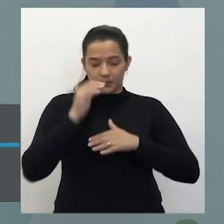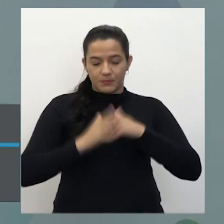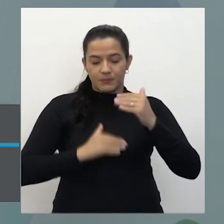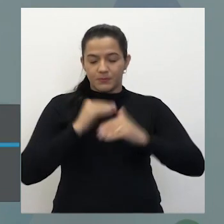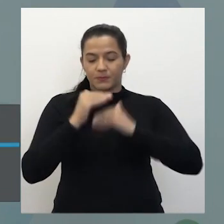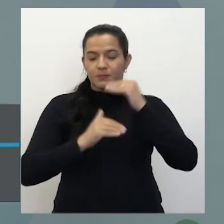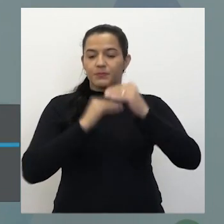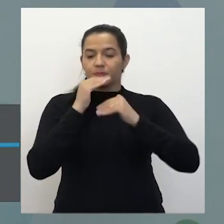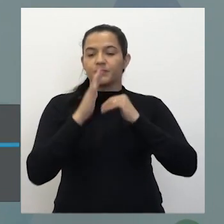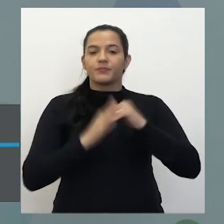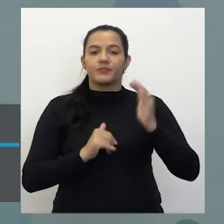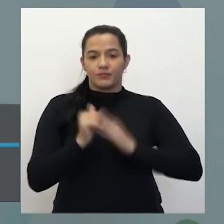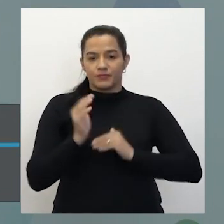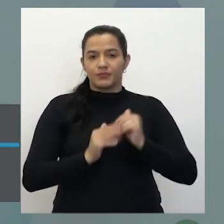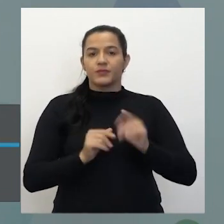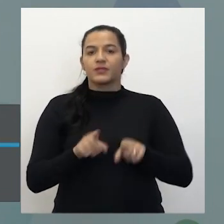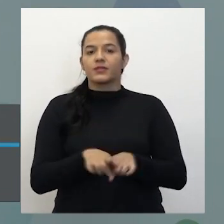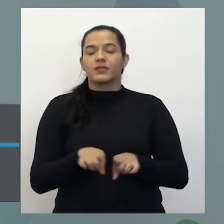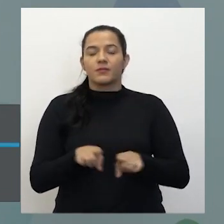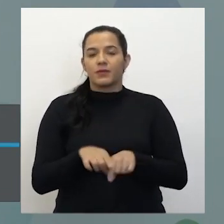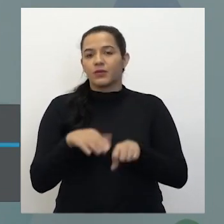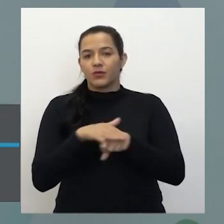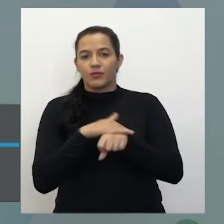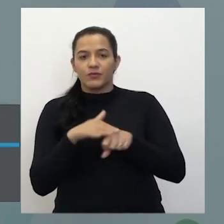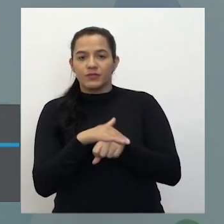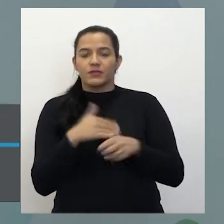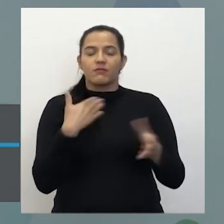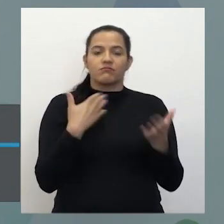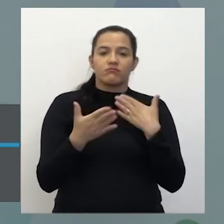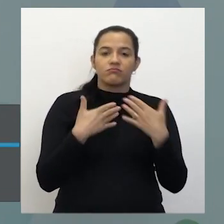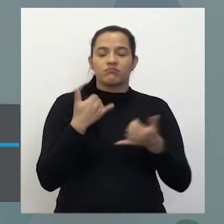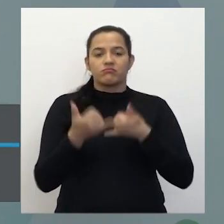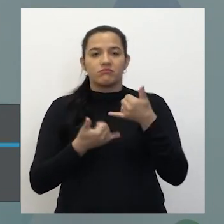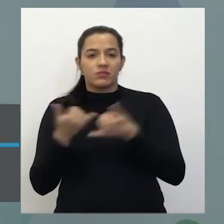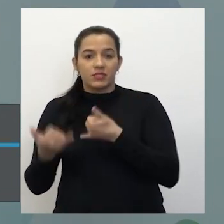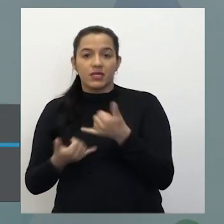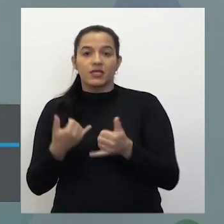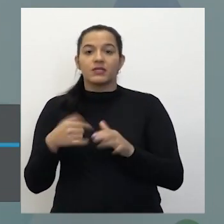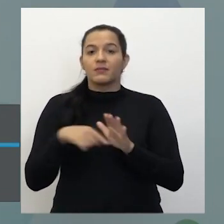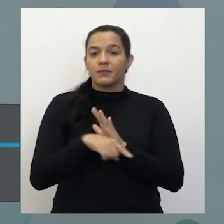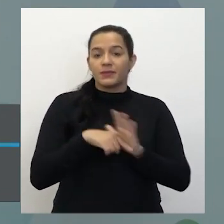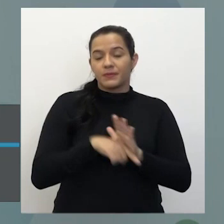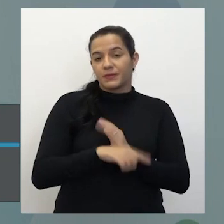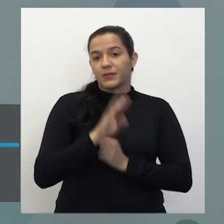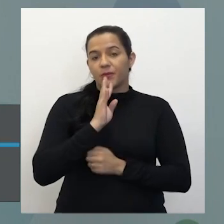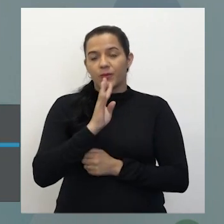desenvolver habilidades, conversar, brincar, explorar conhecimentos, explorar novos